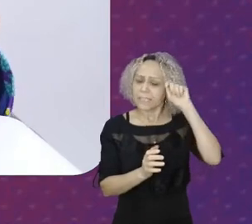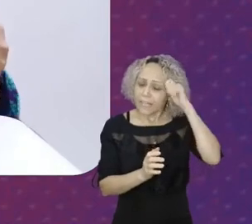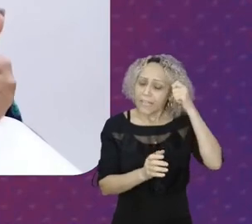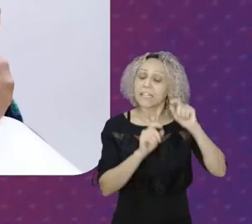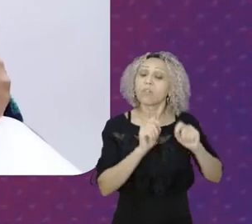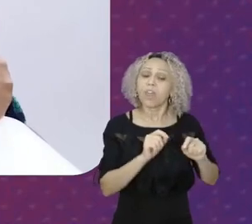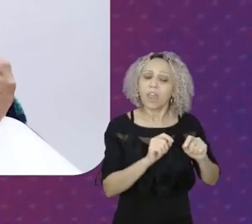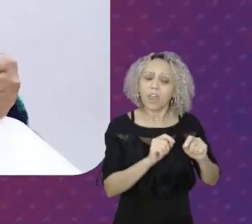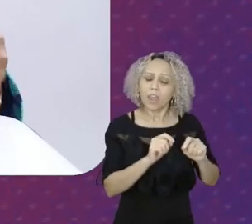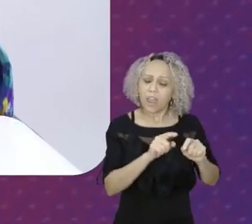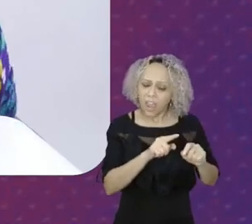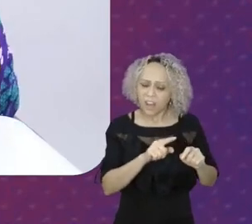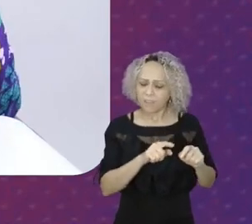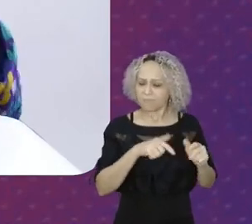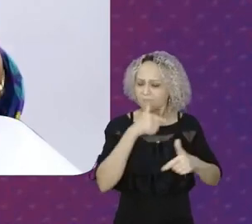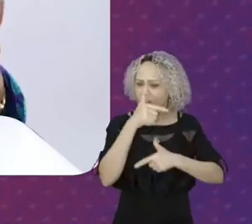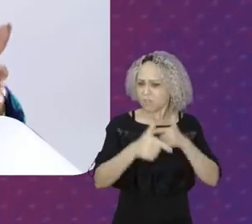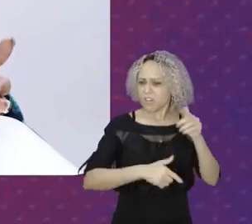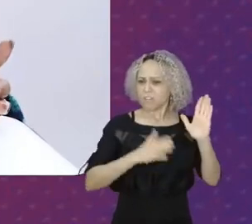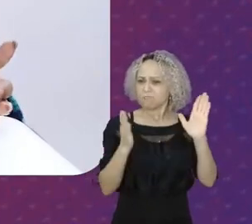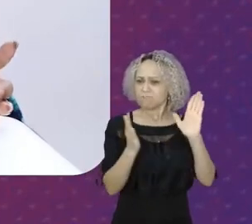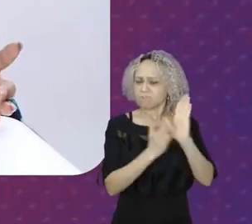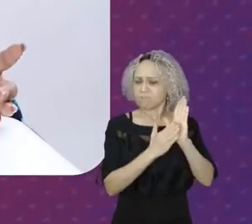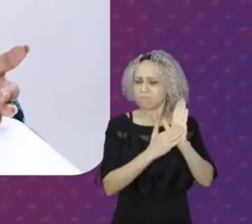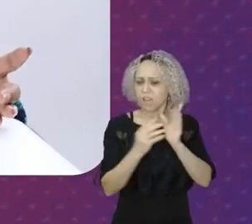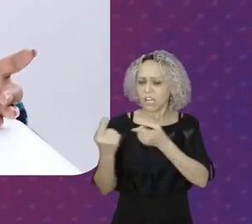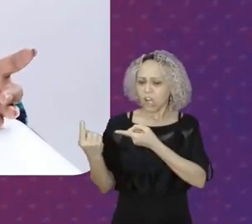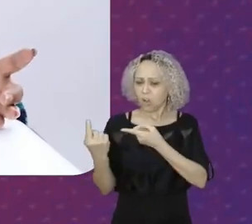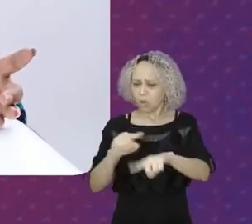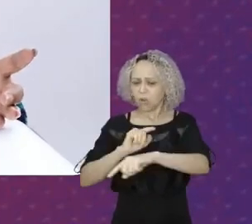pautas antirracistas, as pautas